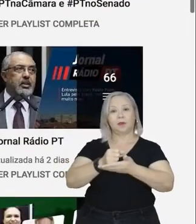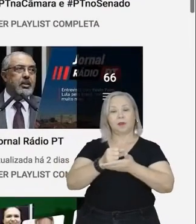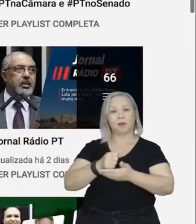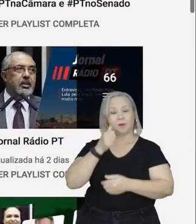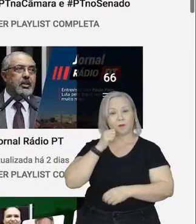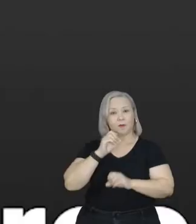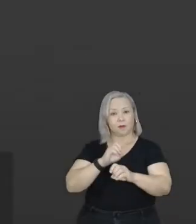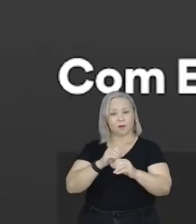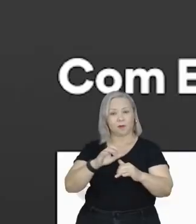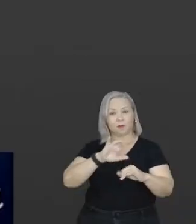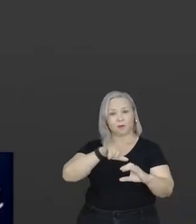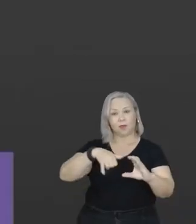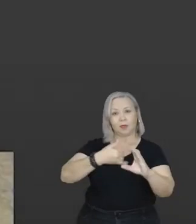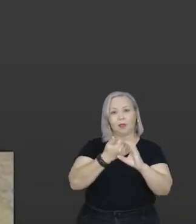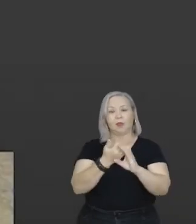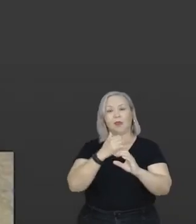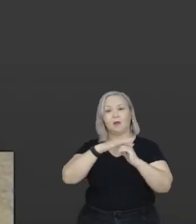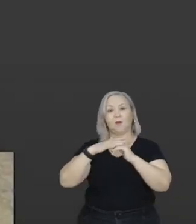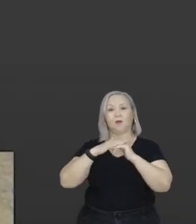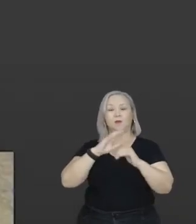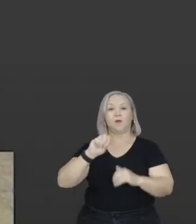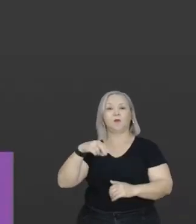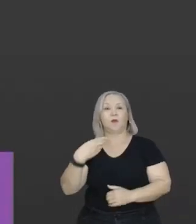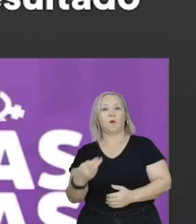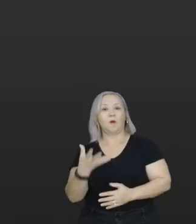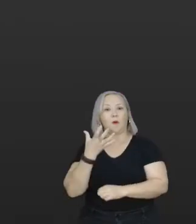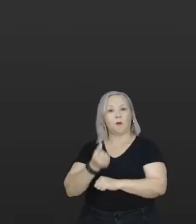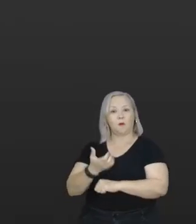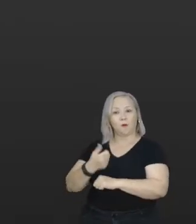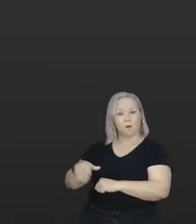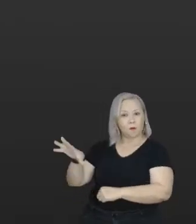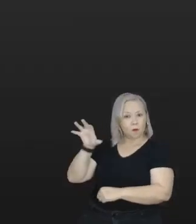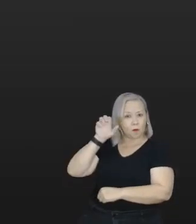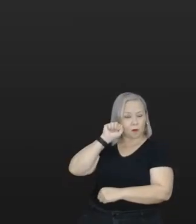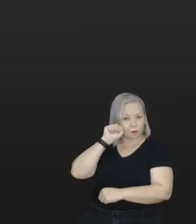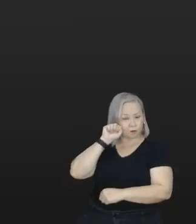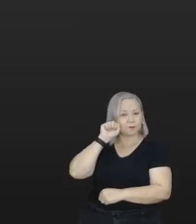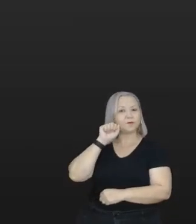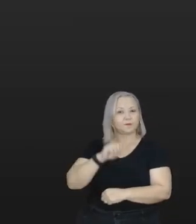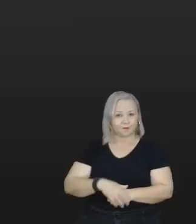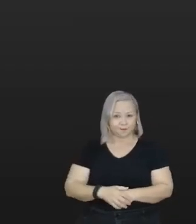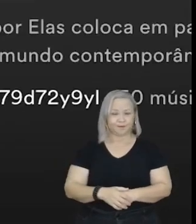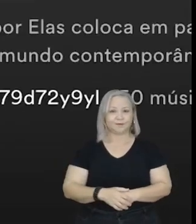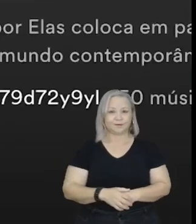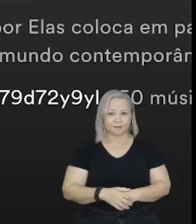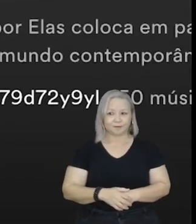canal da TV PT no YouTube ou em formato de podcast no Spotify.